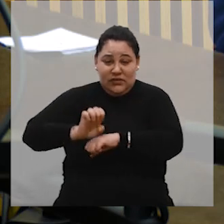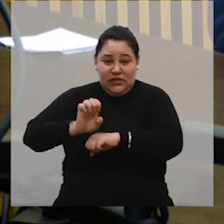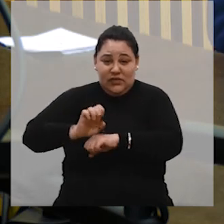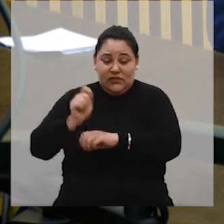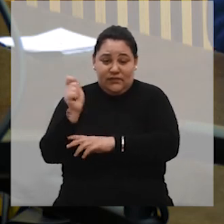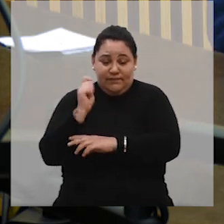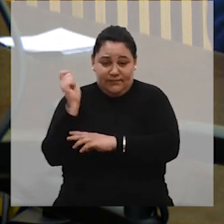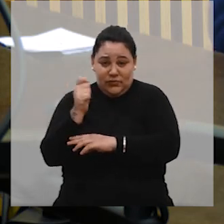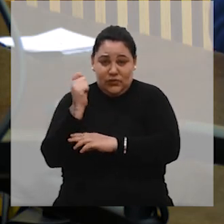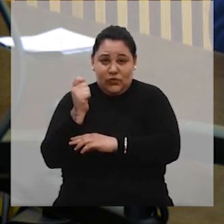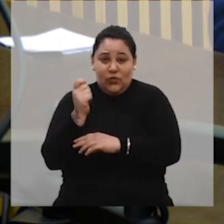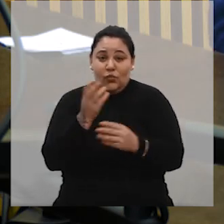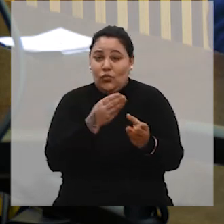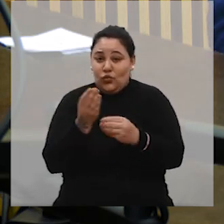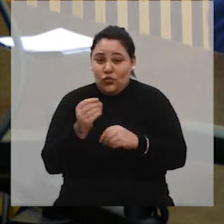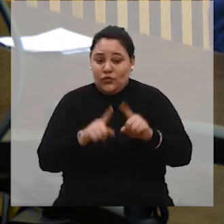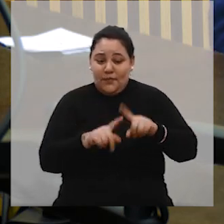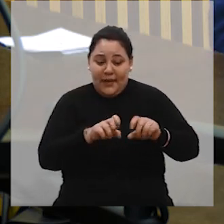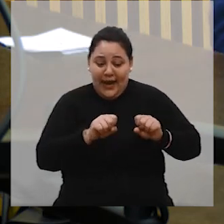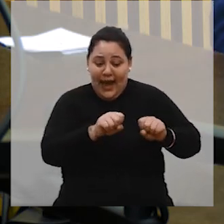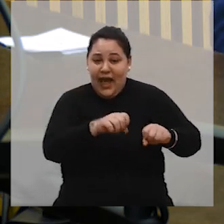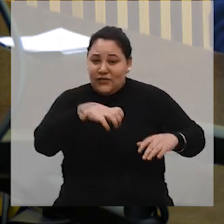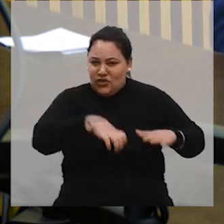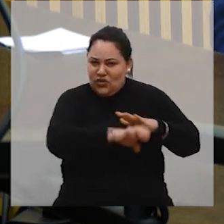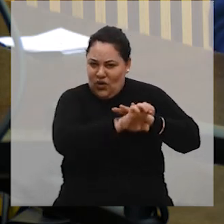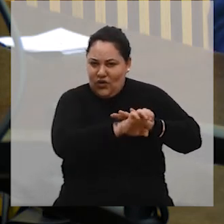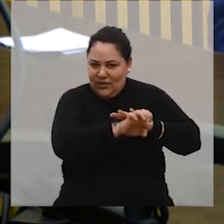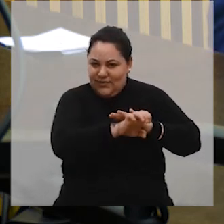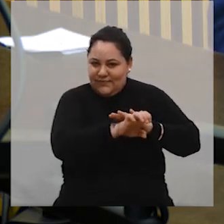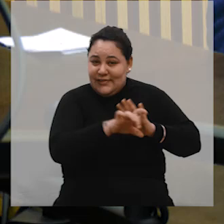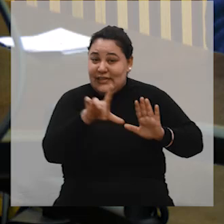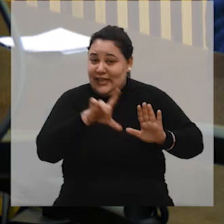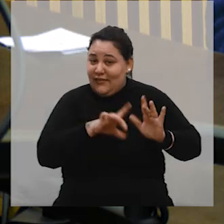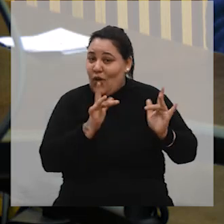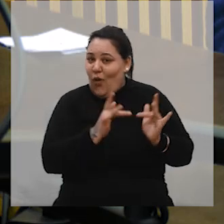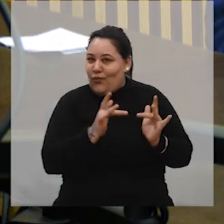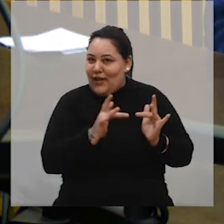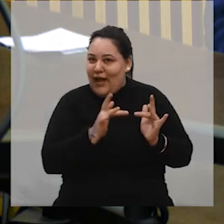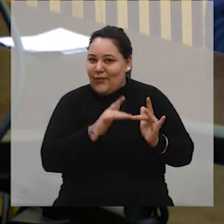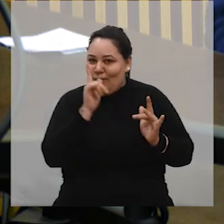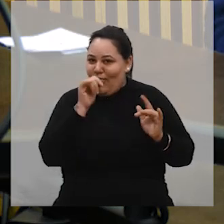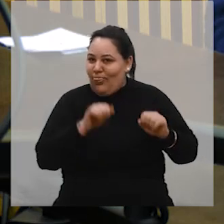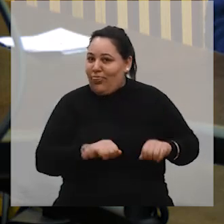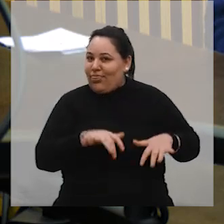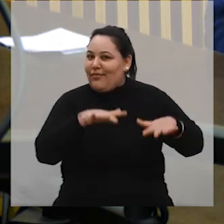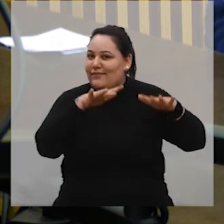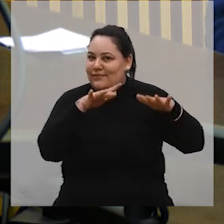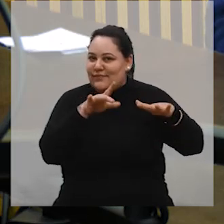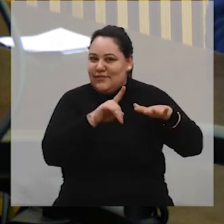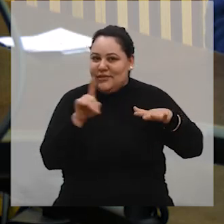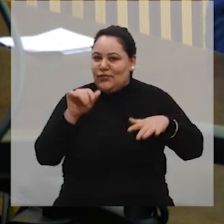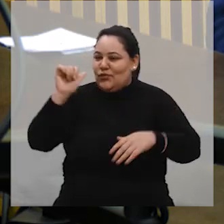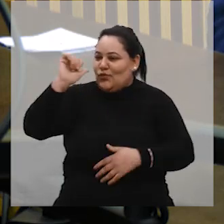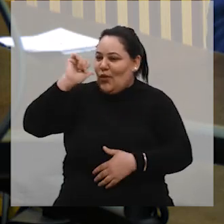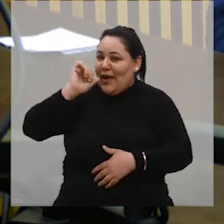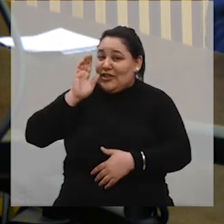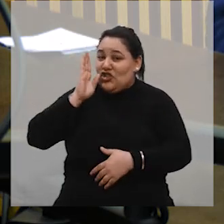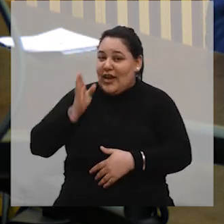muitos depósitos terem sido acometidos pela enchente, não beber direto da